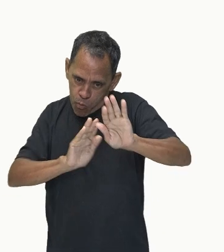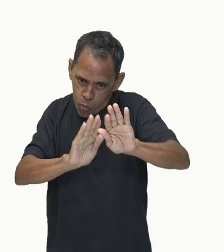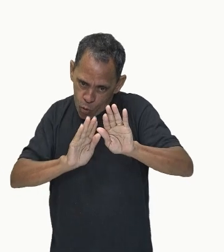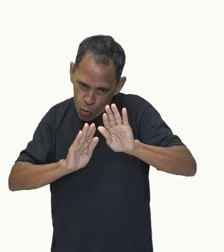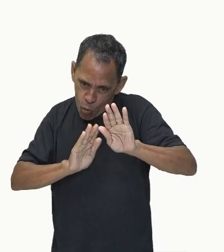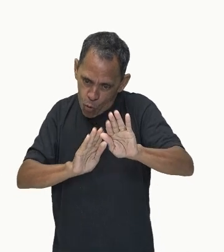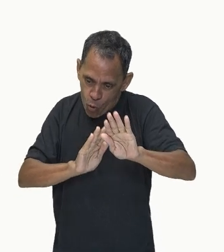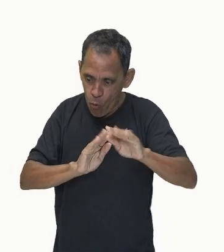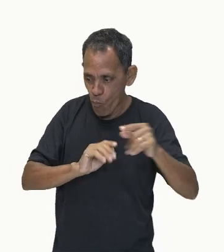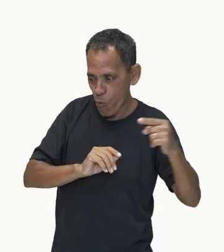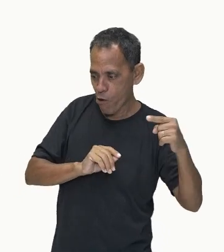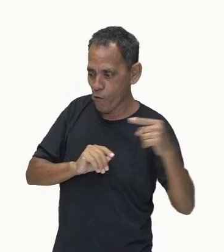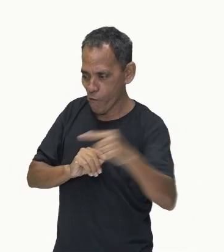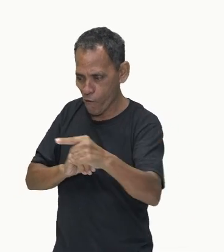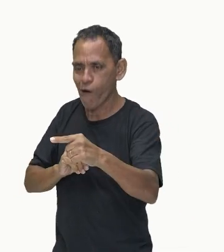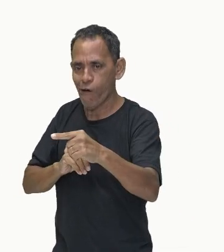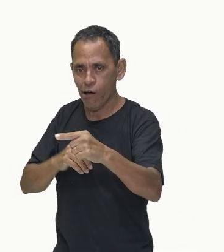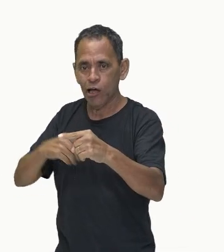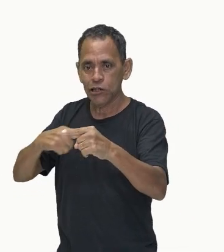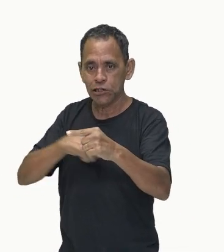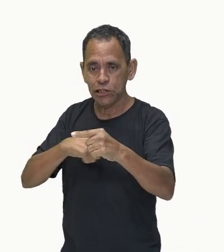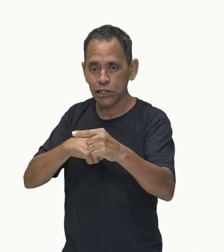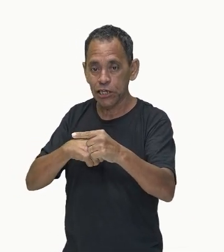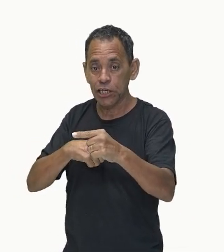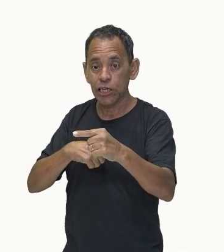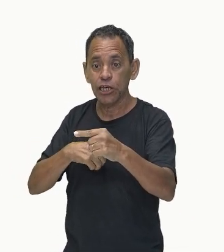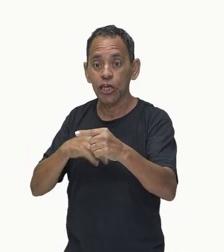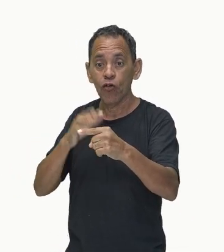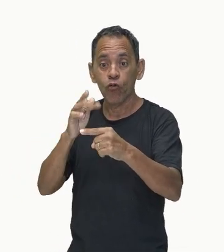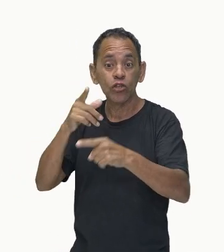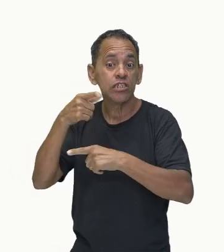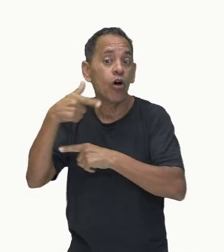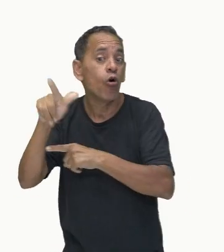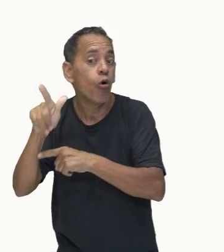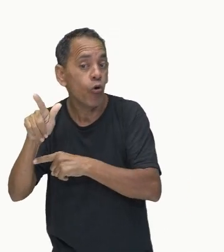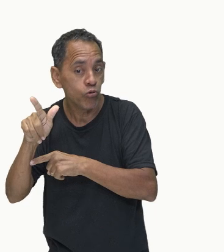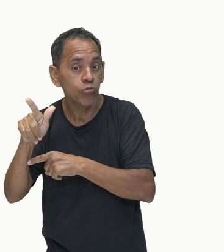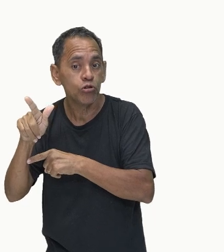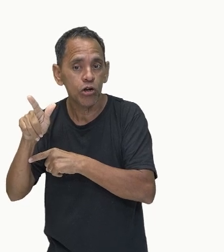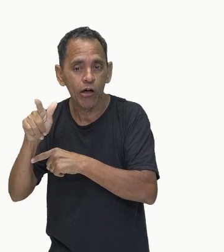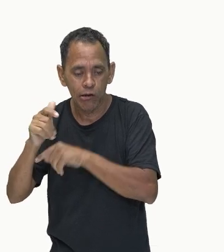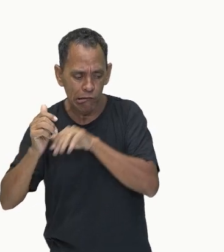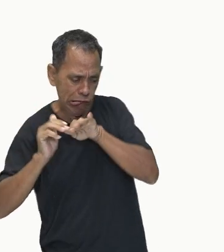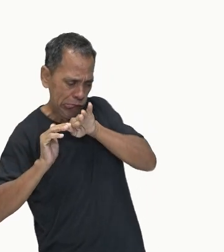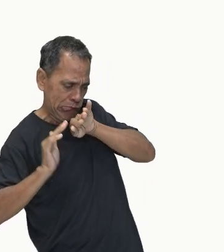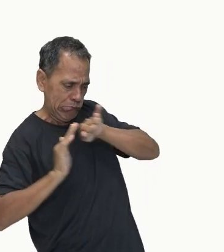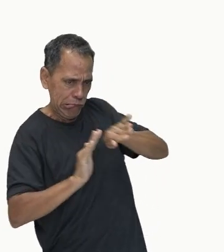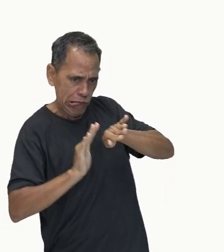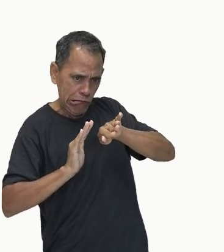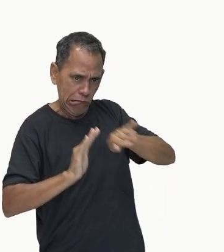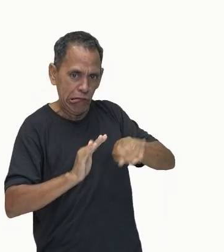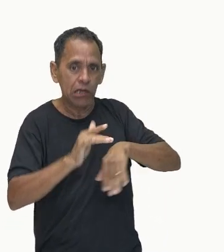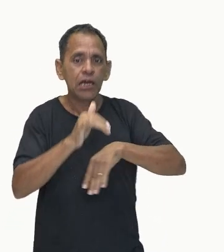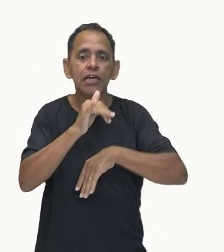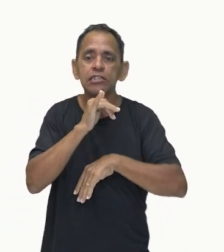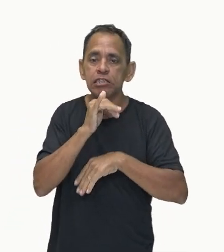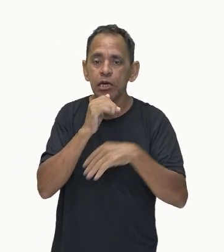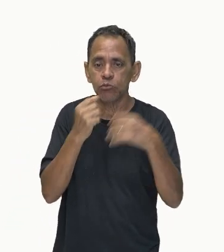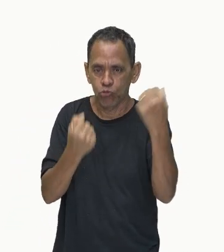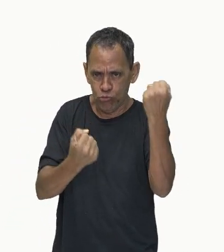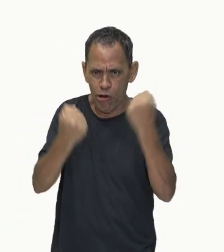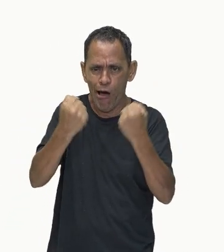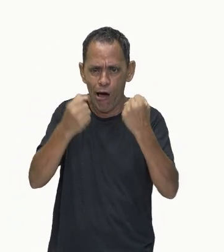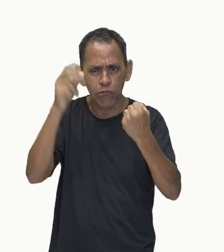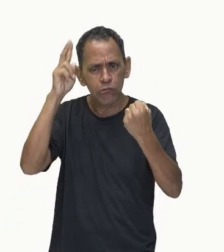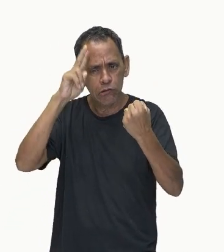exemplo, quando eu tento frear alguma coisa, né? Eu tenho um corpo que está em movimento e eu começo a fazer força no sentido contrário